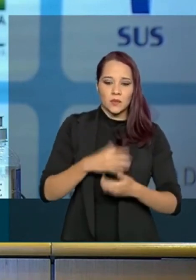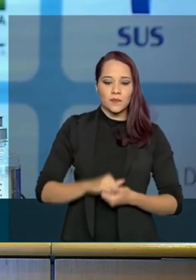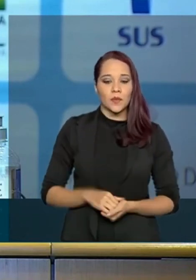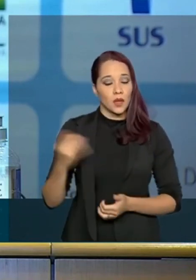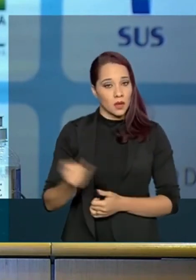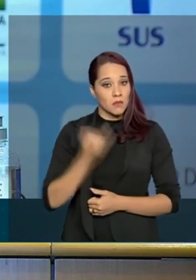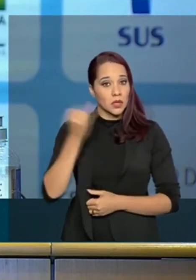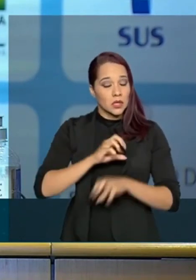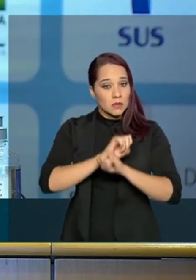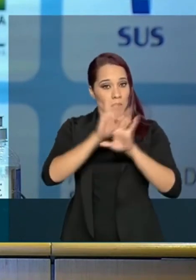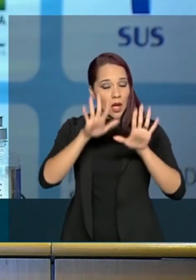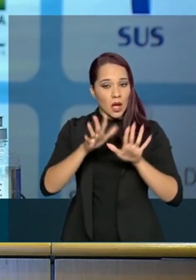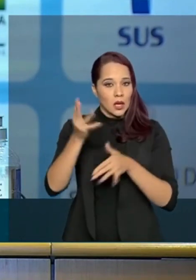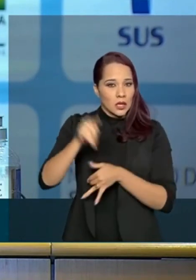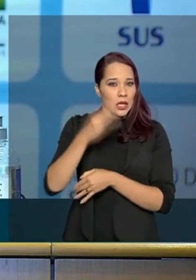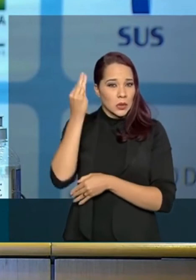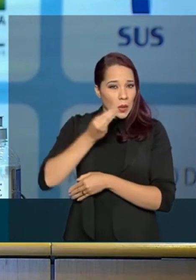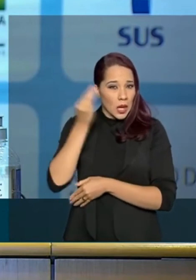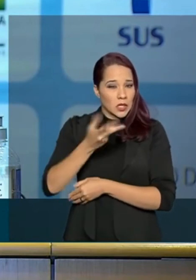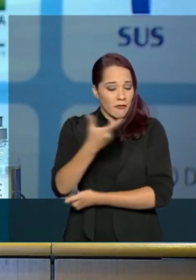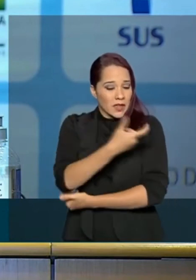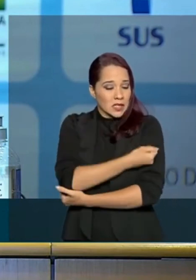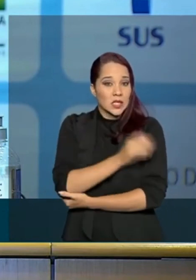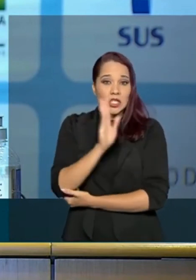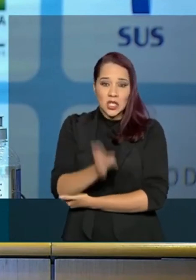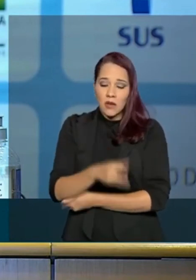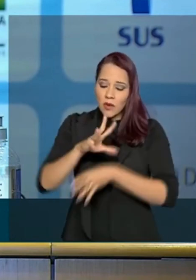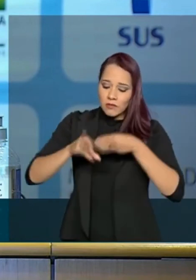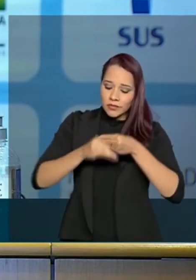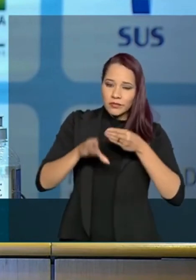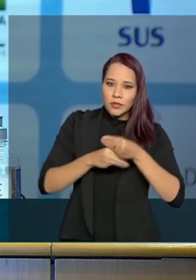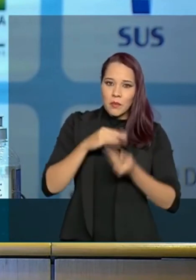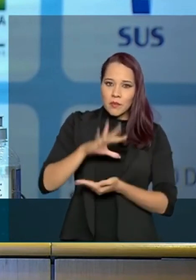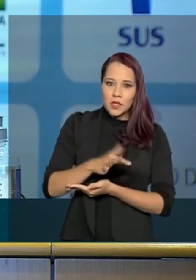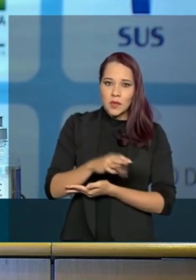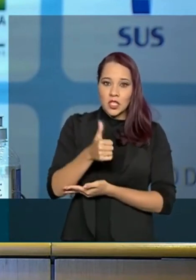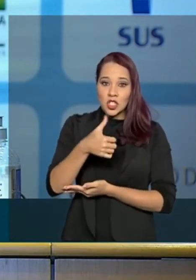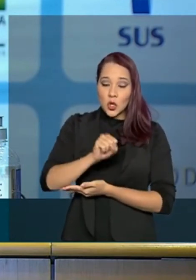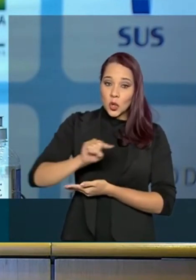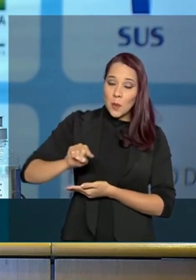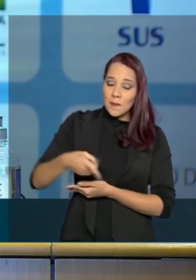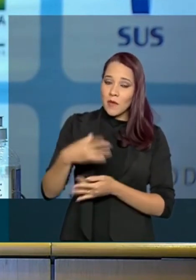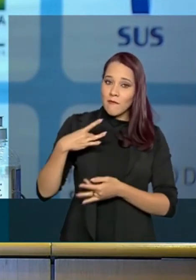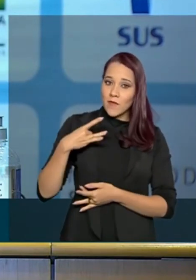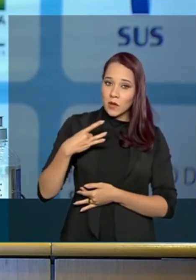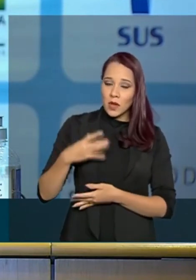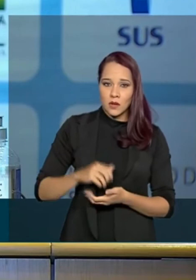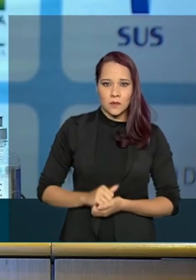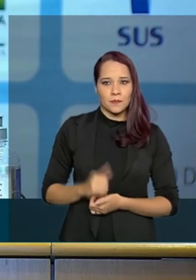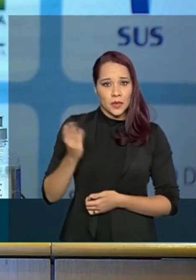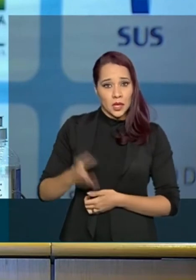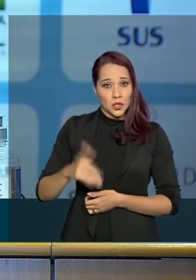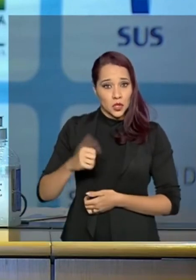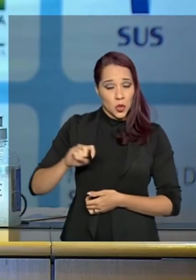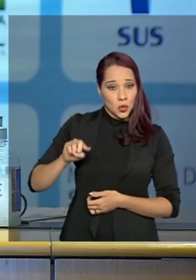importante esclarecer que no ensaio clínico da vacina já foram incluídos aproximadamente 18 mil voluntários, sendo destes